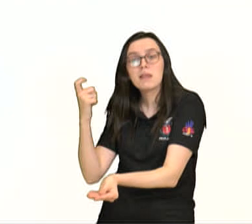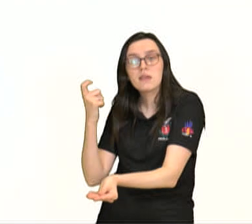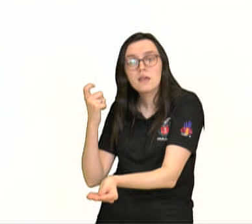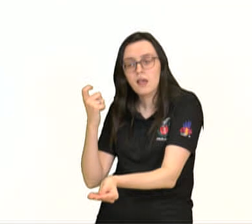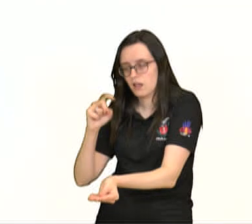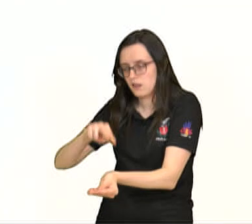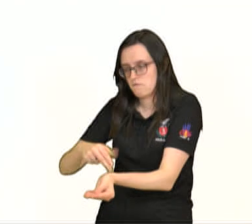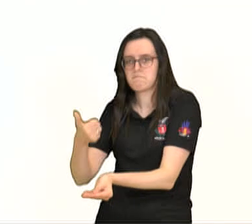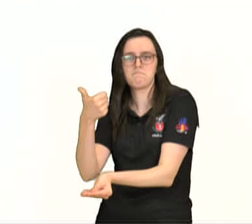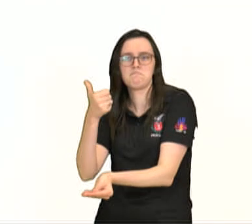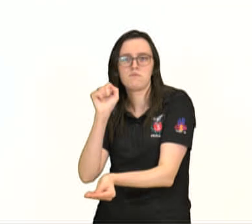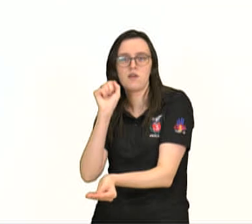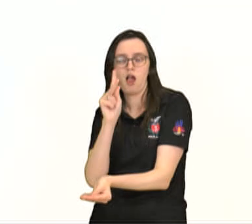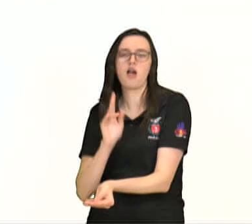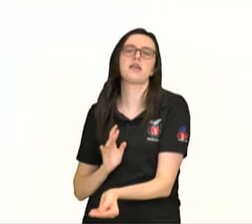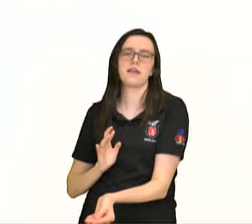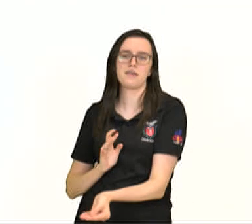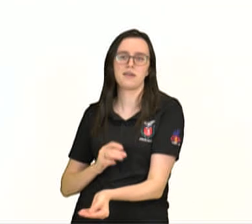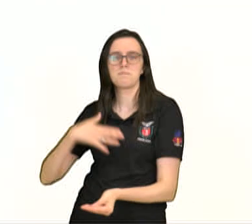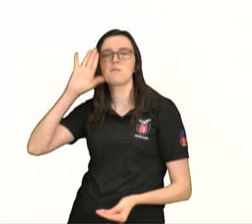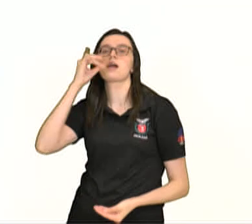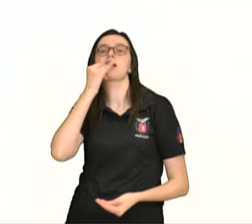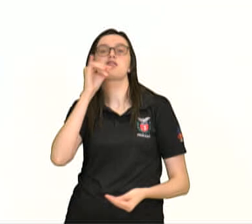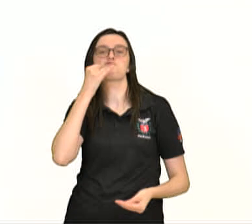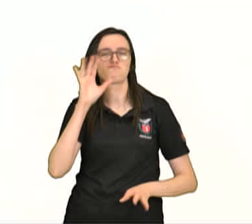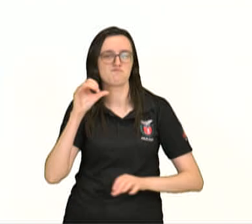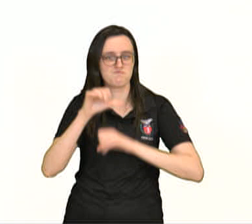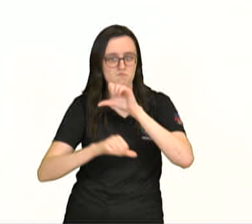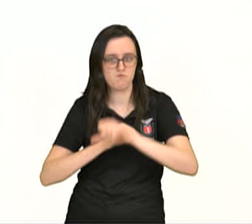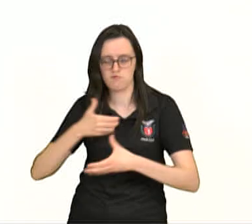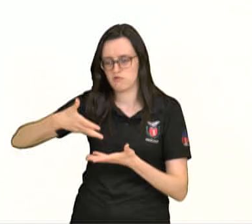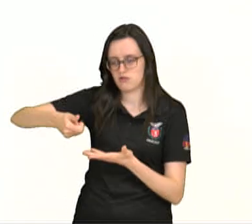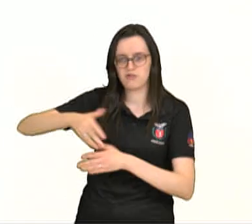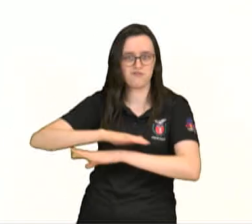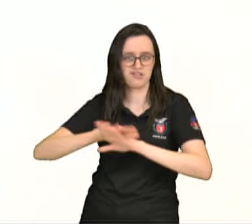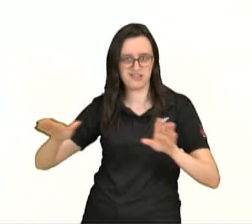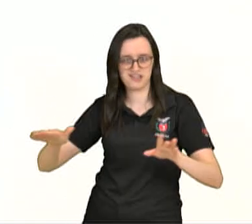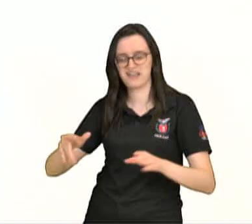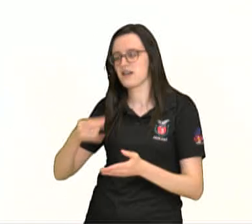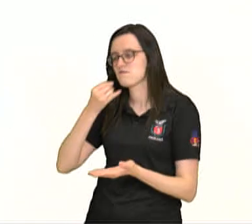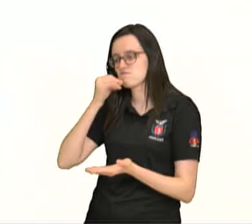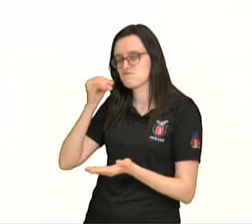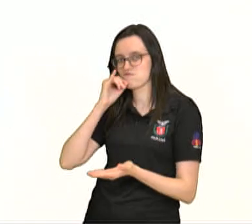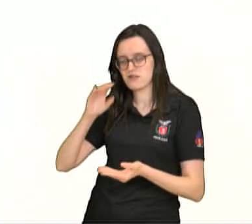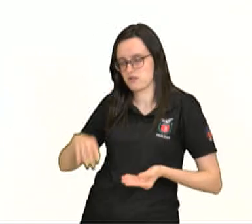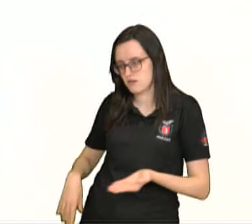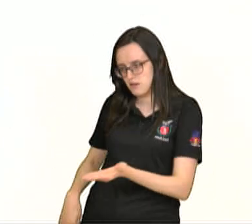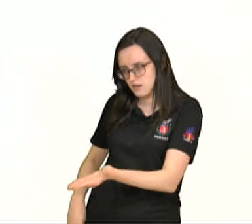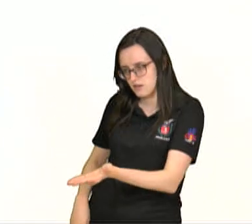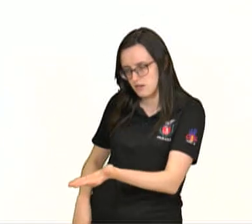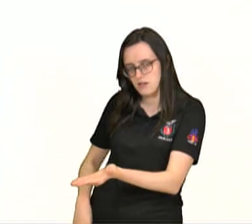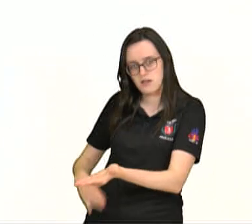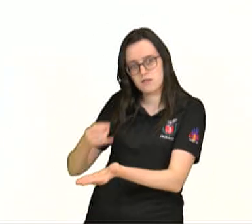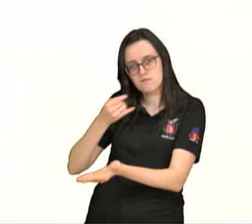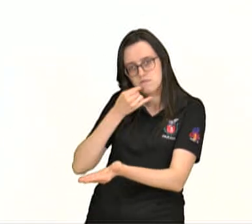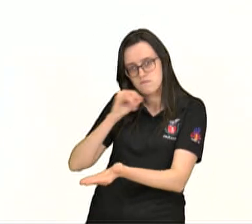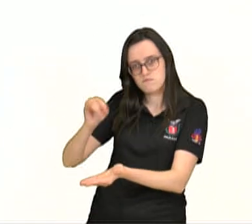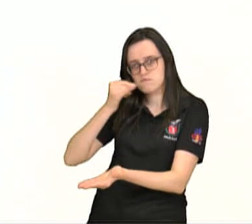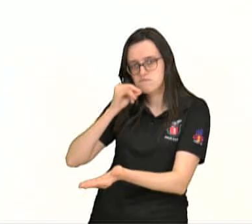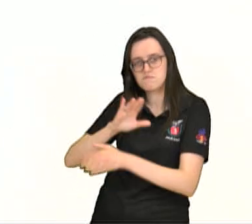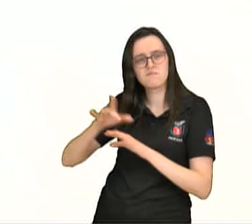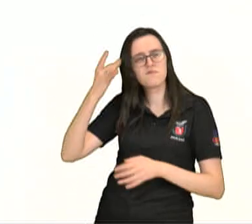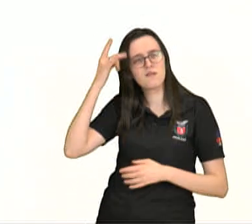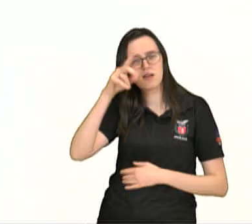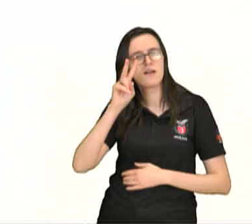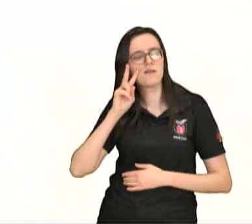a passagem. Então ficou mais eletrônico, né? Mais avançado. Então é esse cartãozinho que geralmente ele coloca no dedo, ele só encaixa